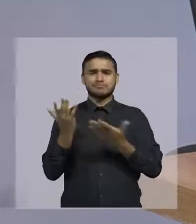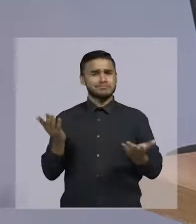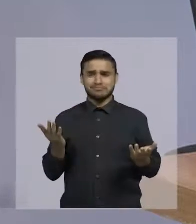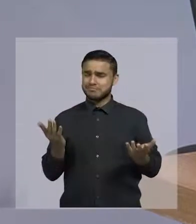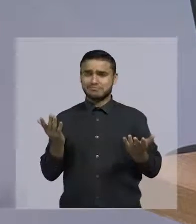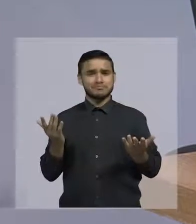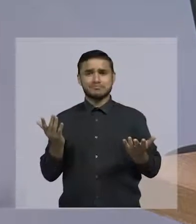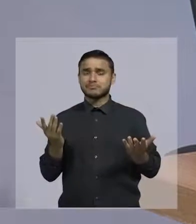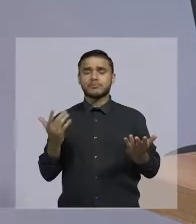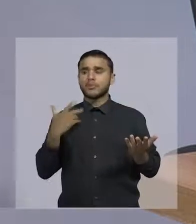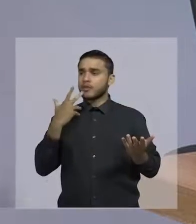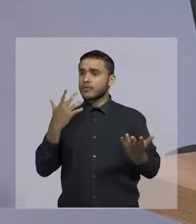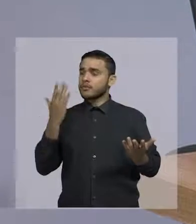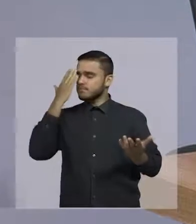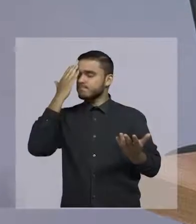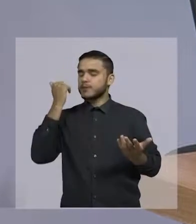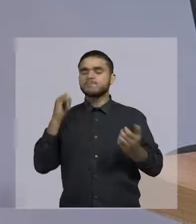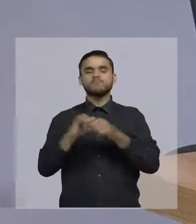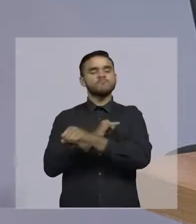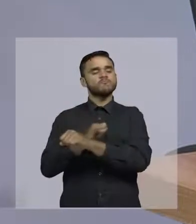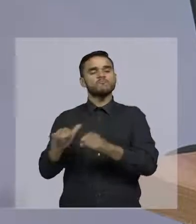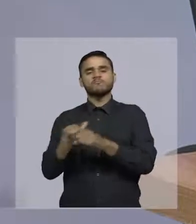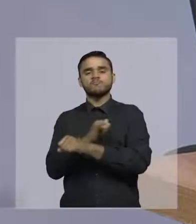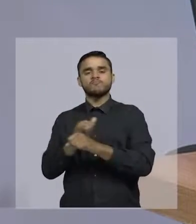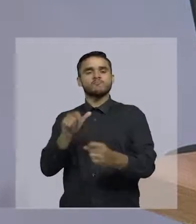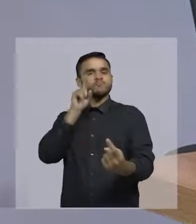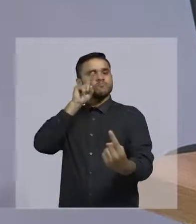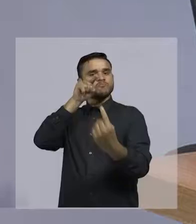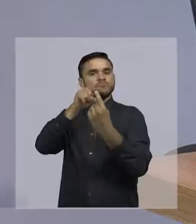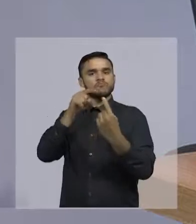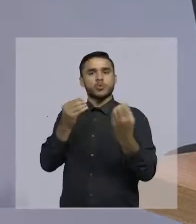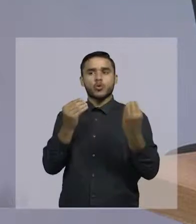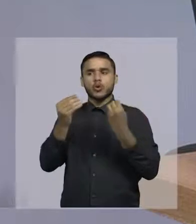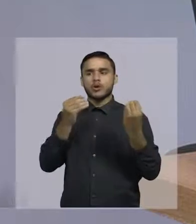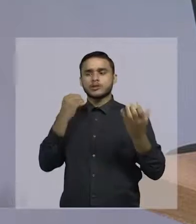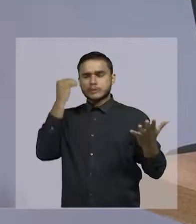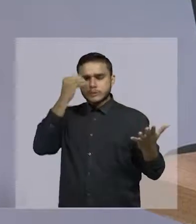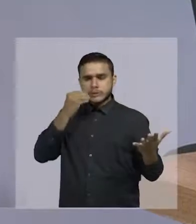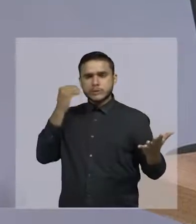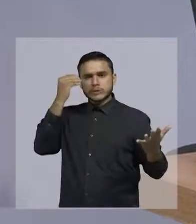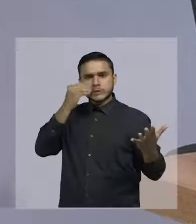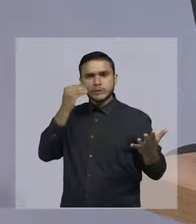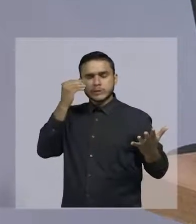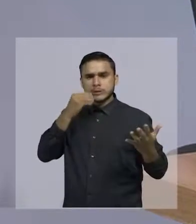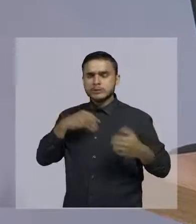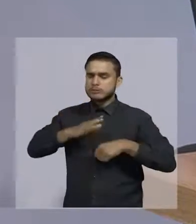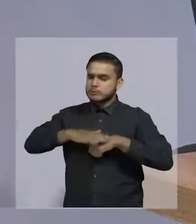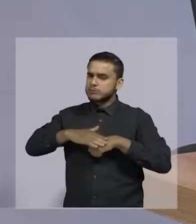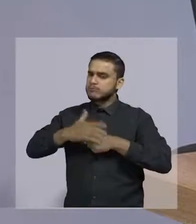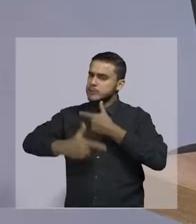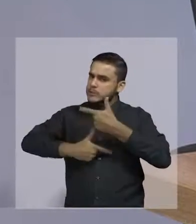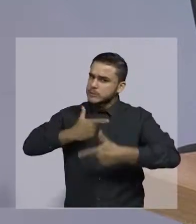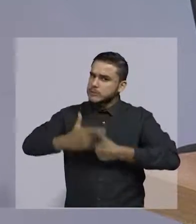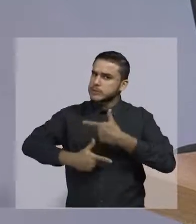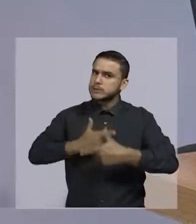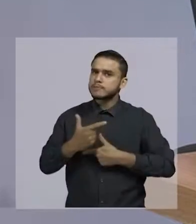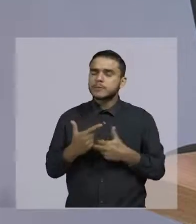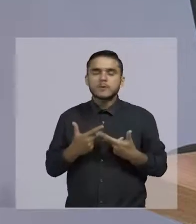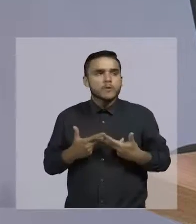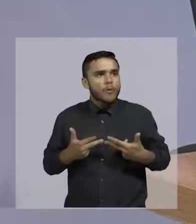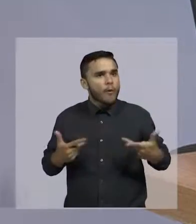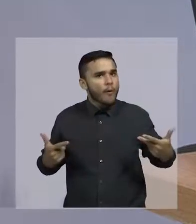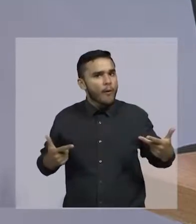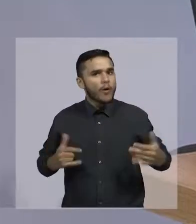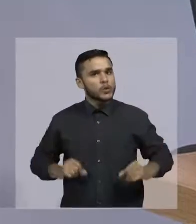ele sabe se conduzir em face do que ele aprendeu na própria carne. Ele sentiu pessoalmente